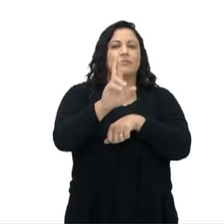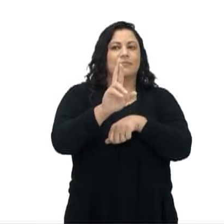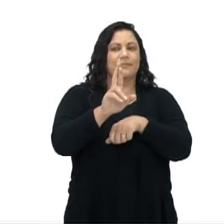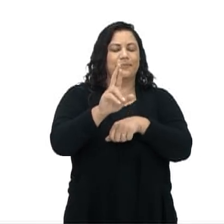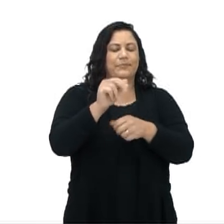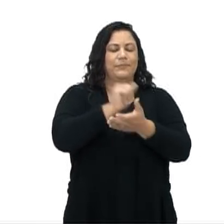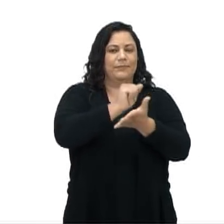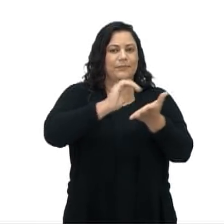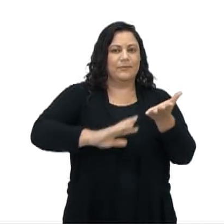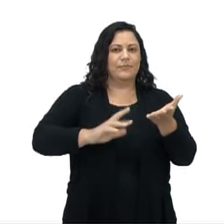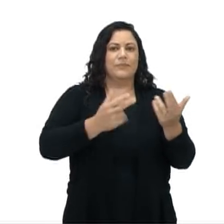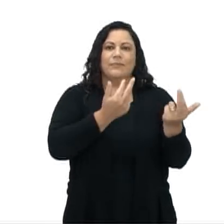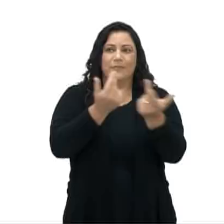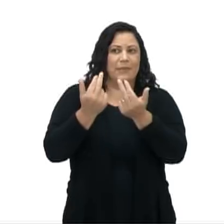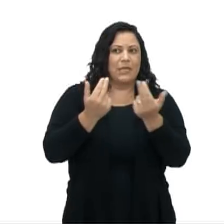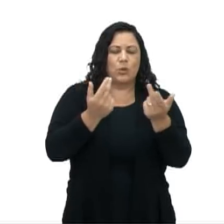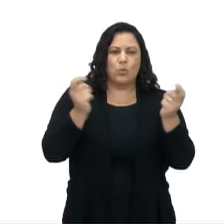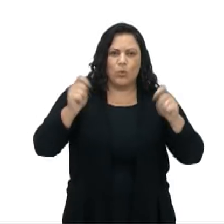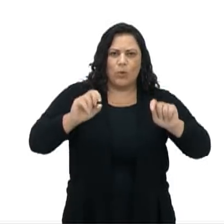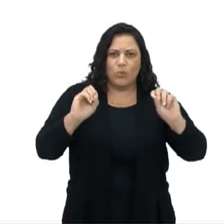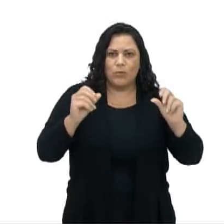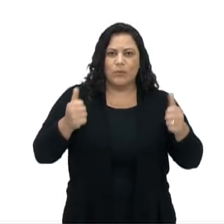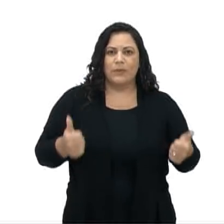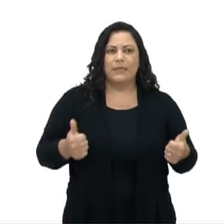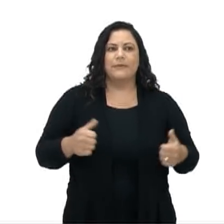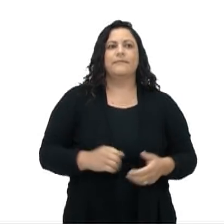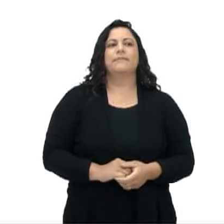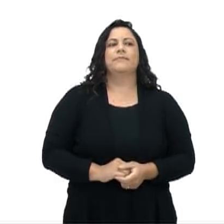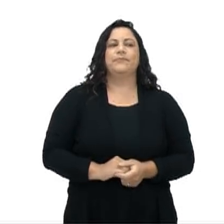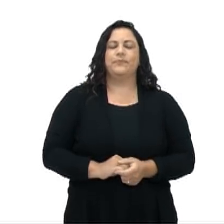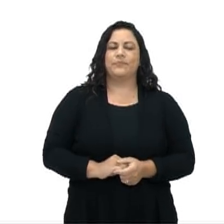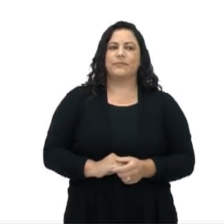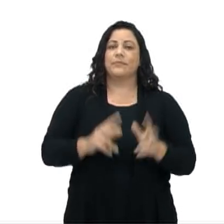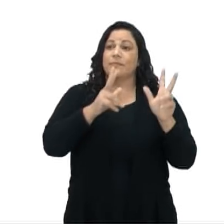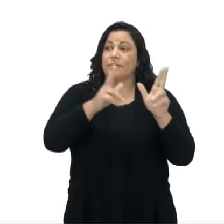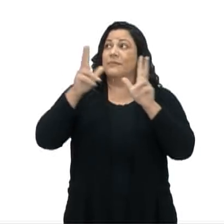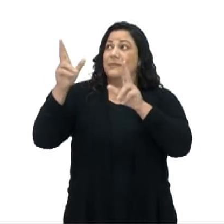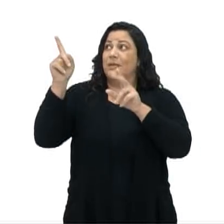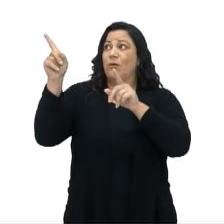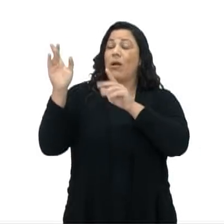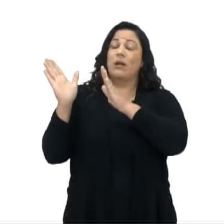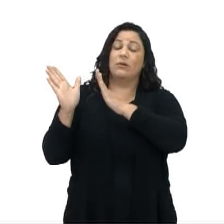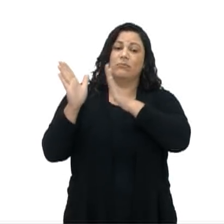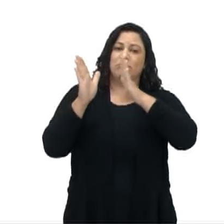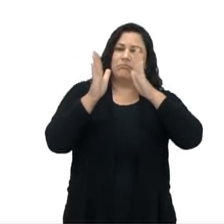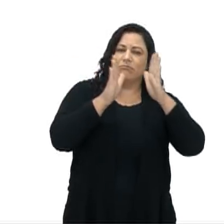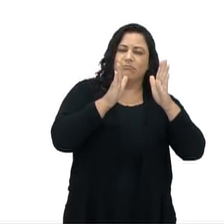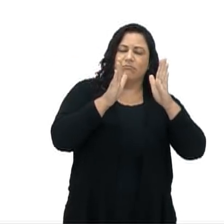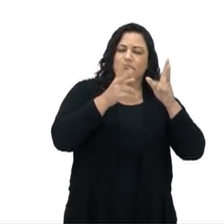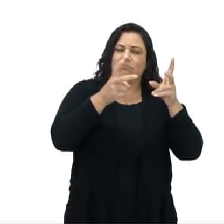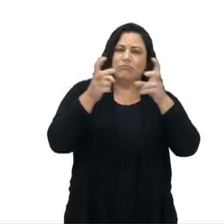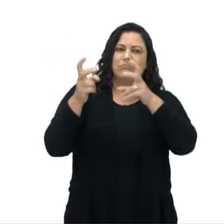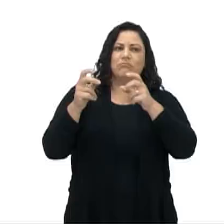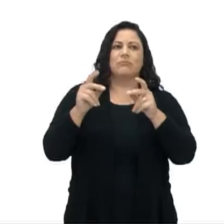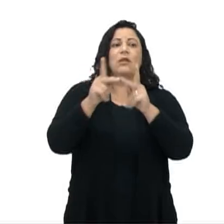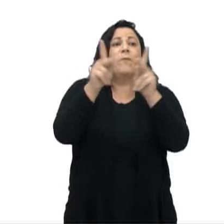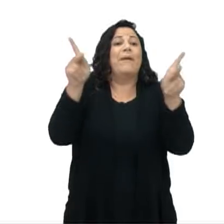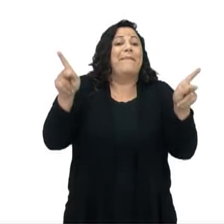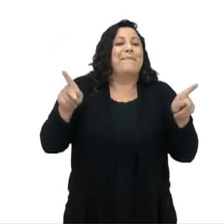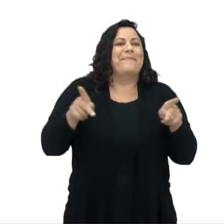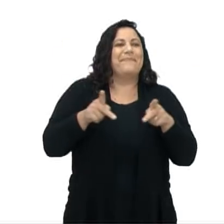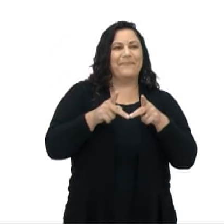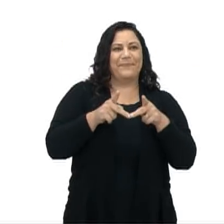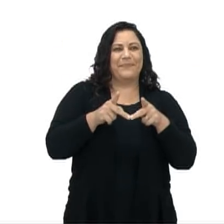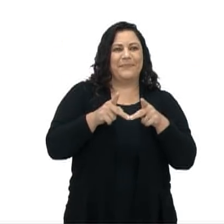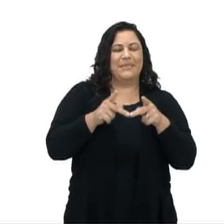mesma ideia, tá? Usando os dados dessa tabela, dessa pesquisa aqui agora, a preferência dos consumidores de uma pizzaria, vocês vão